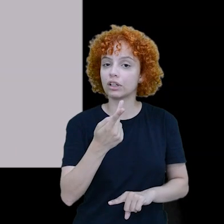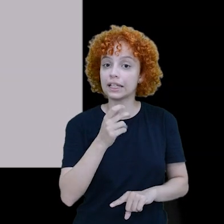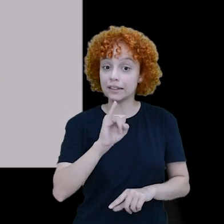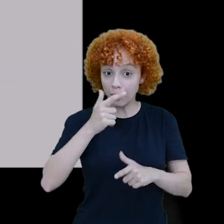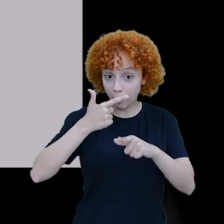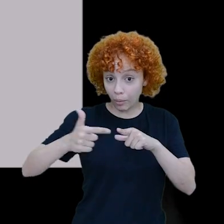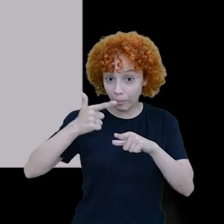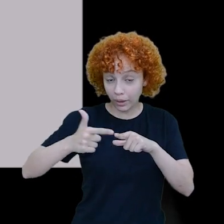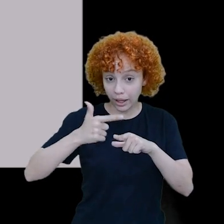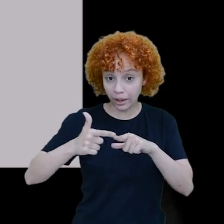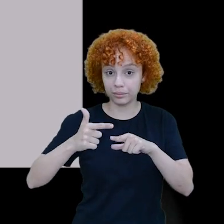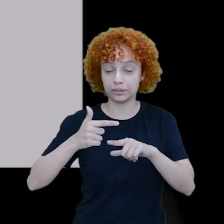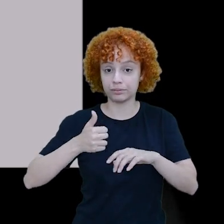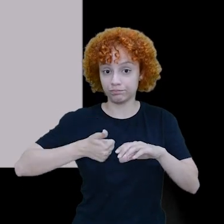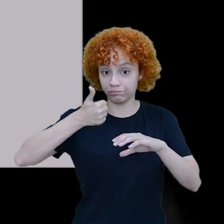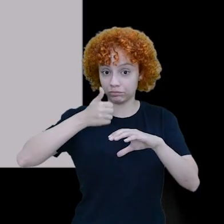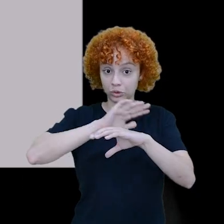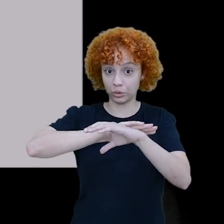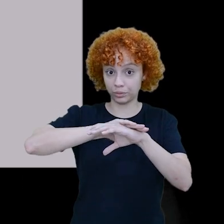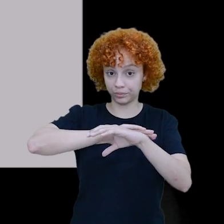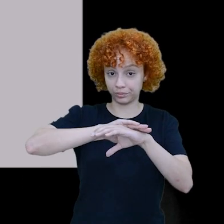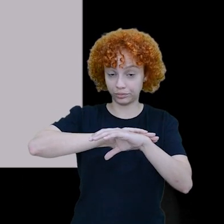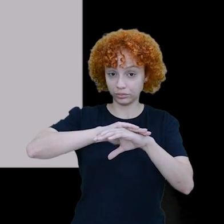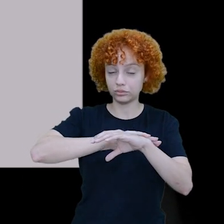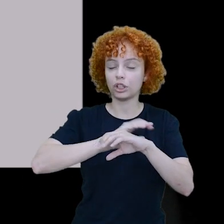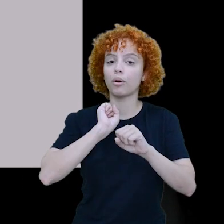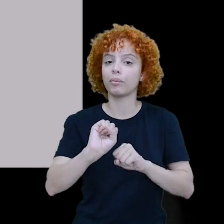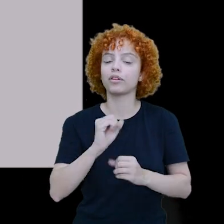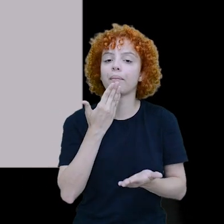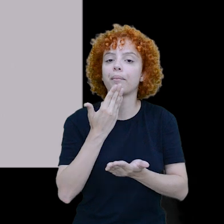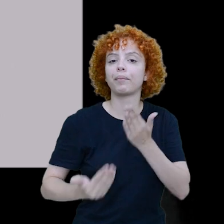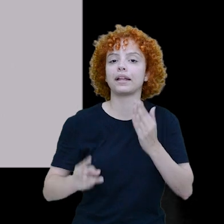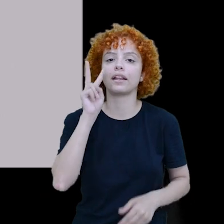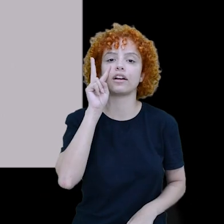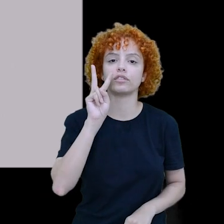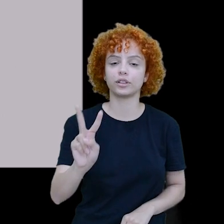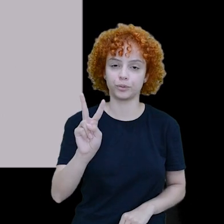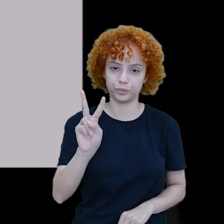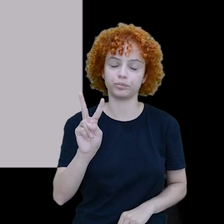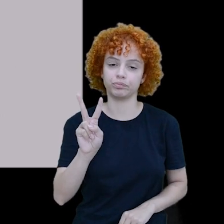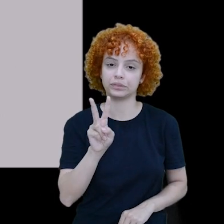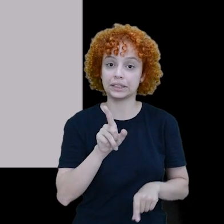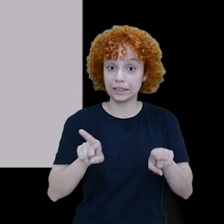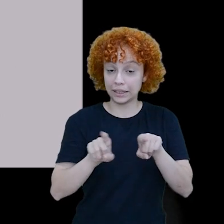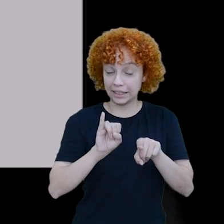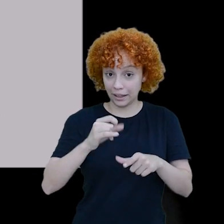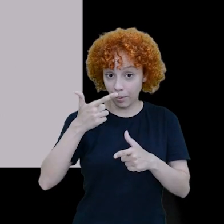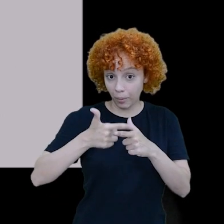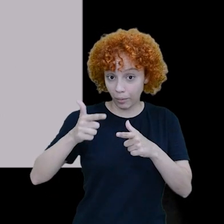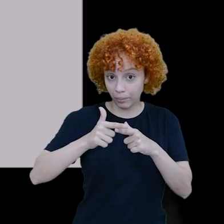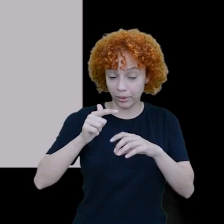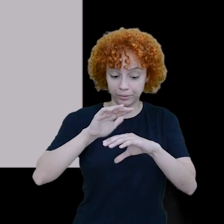ainda afirma que uma lesão no córtex primário occipital determina a perda do campo